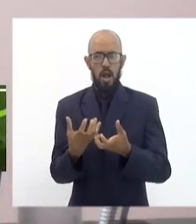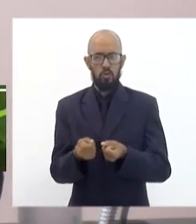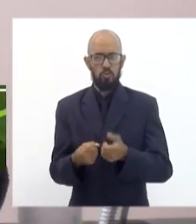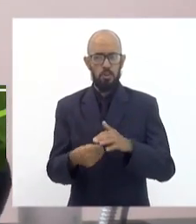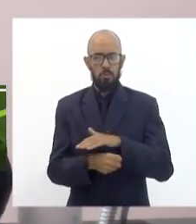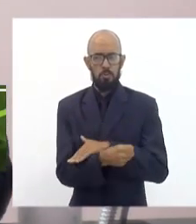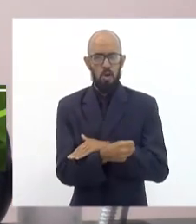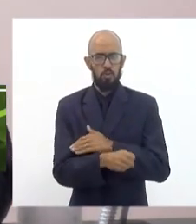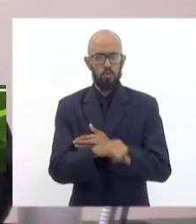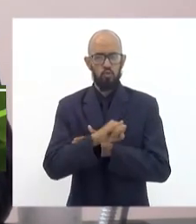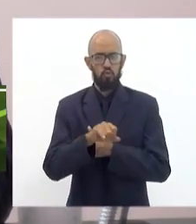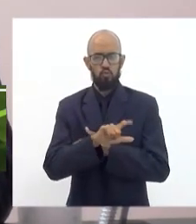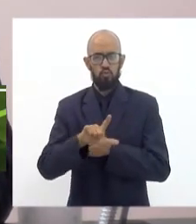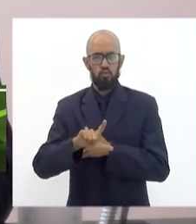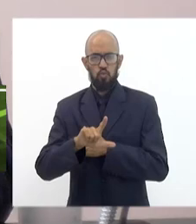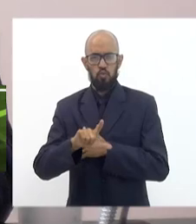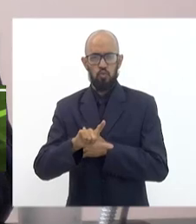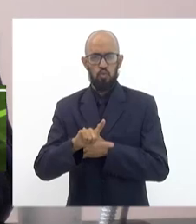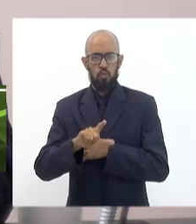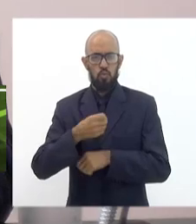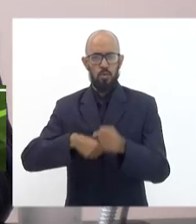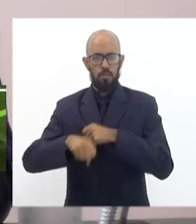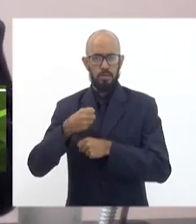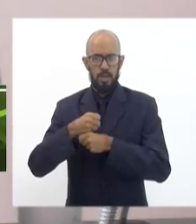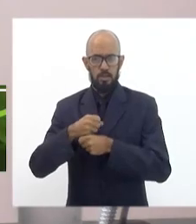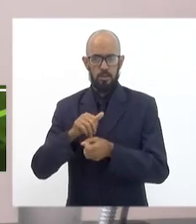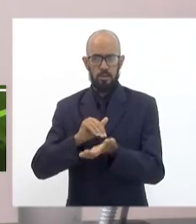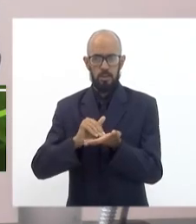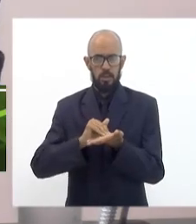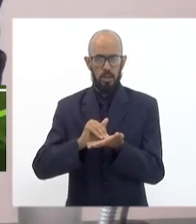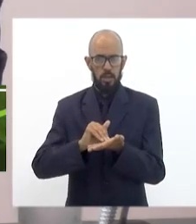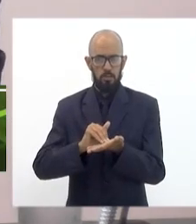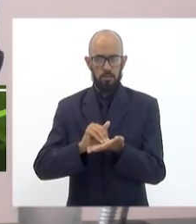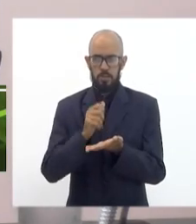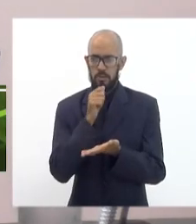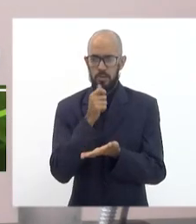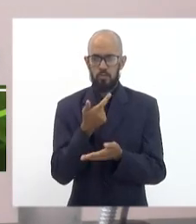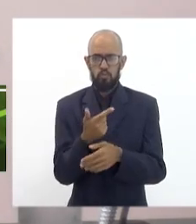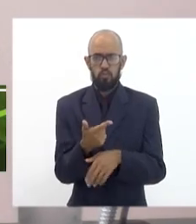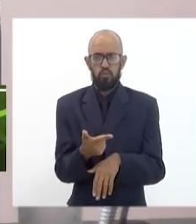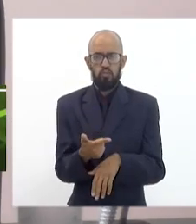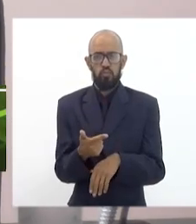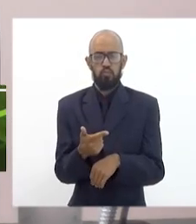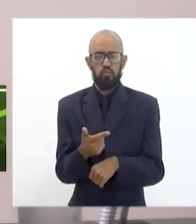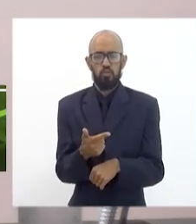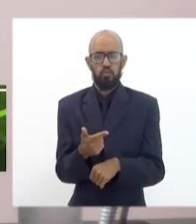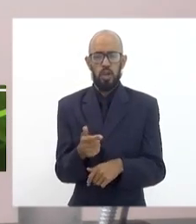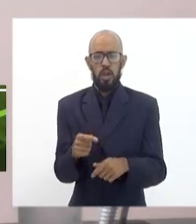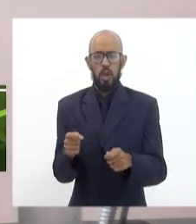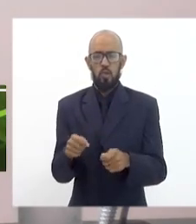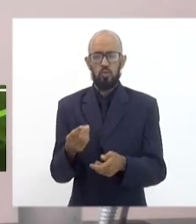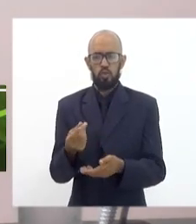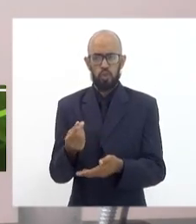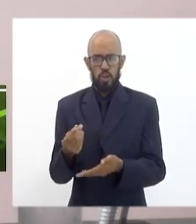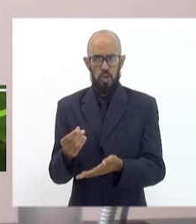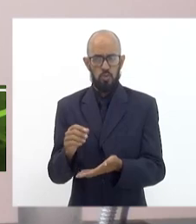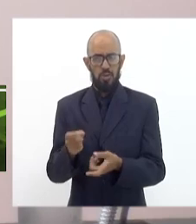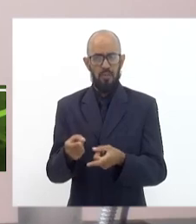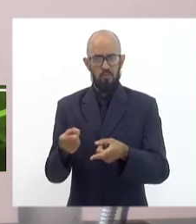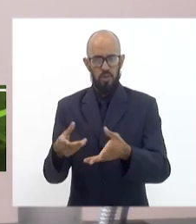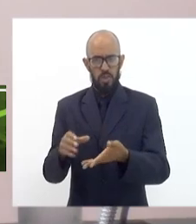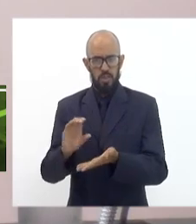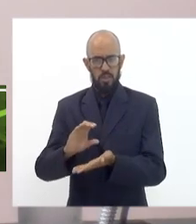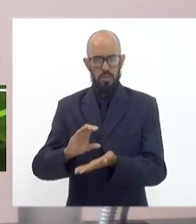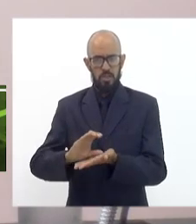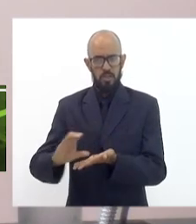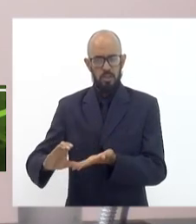passado e ainda não tinha os recursos oriundos da venda da Cedae mas